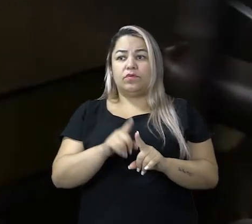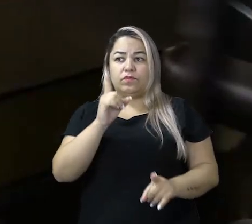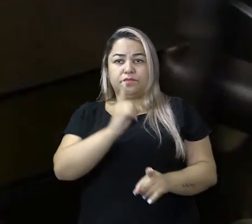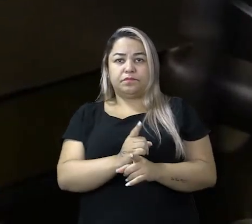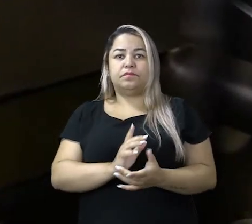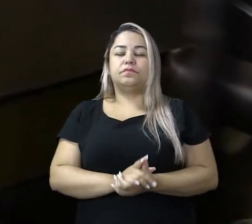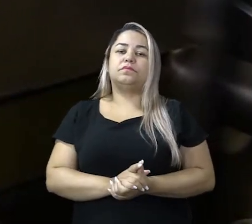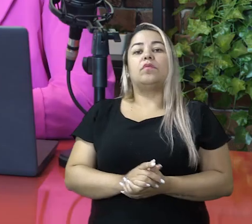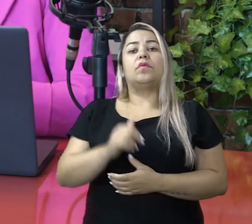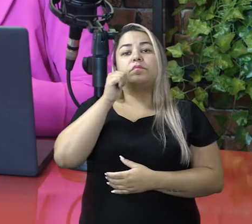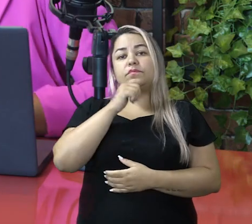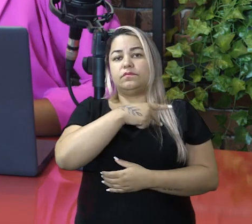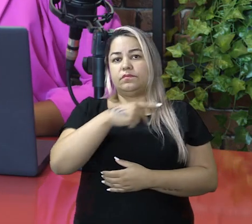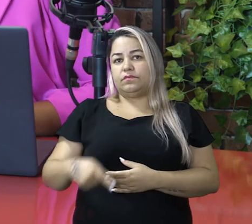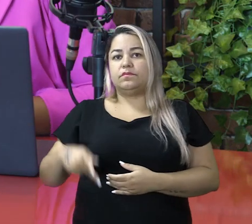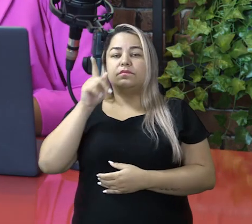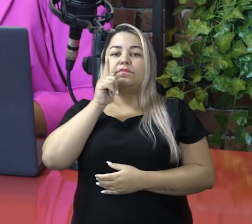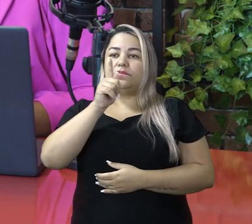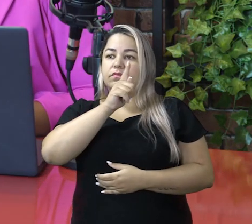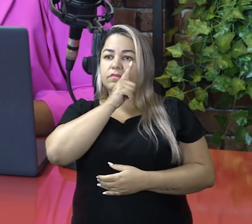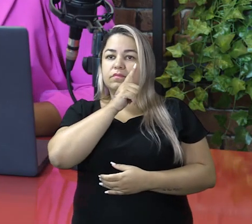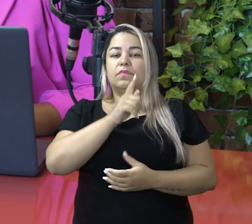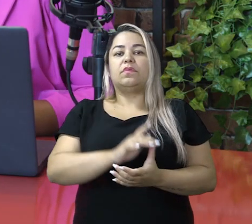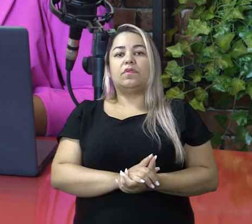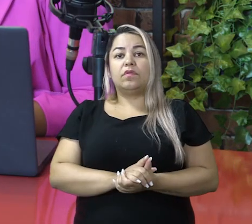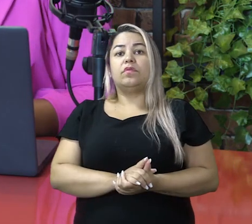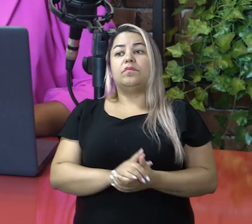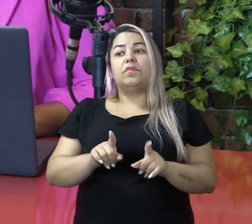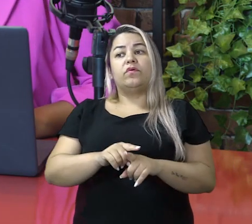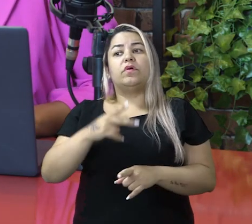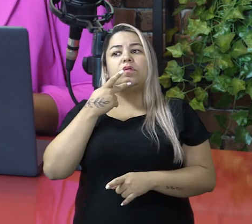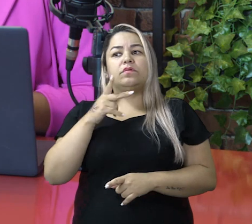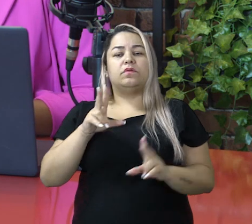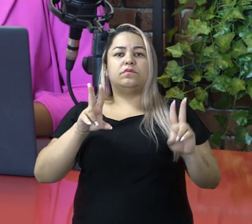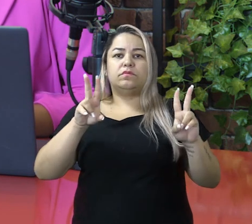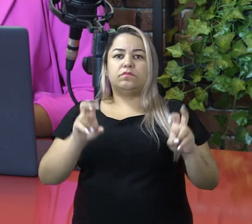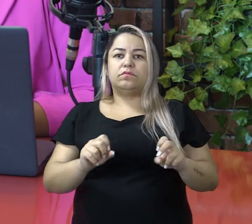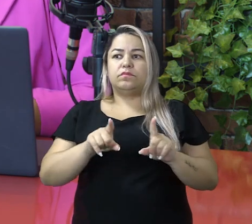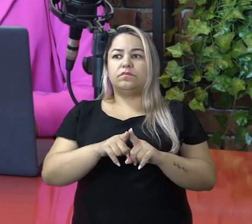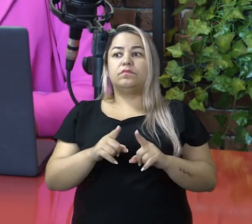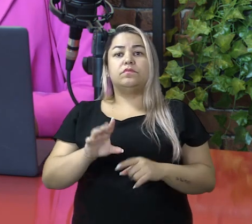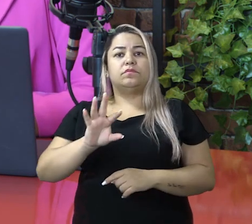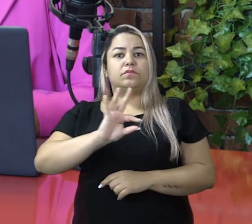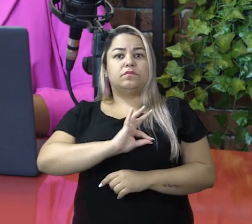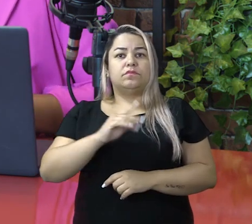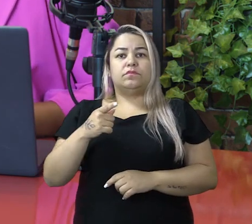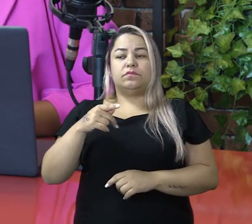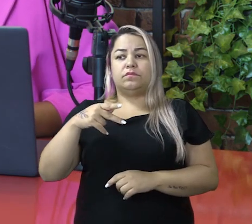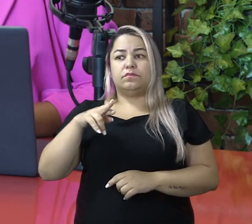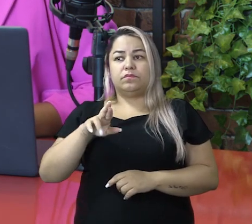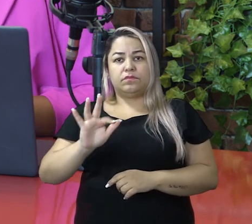no diagnóstico. A presidente nacional do PT, Gleisi Hoffmann, se manifestou sobre o indiciamento da